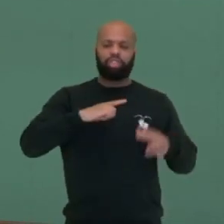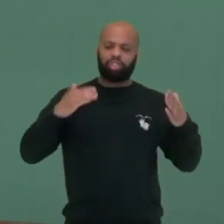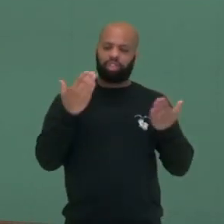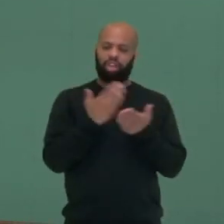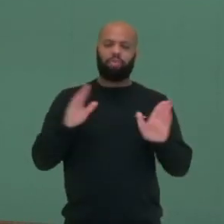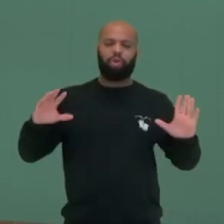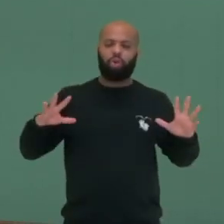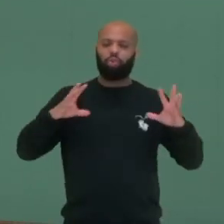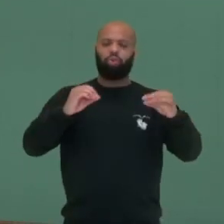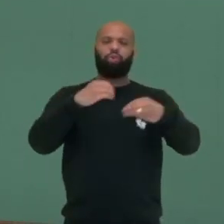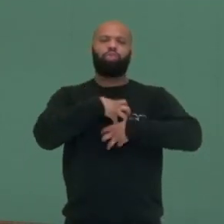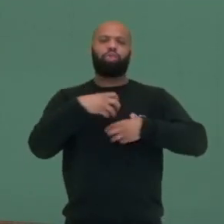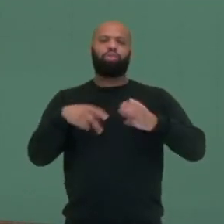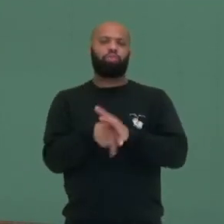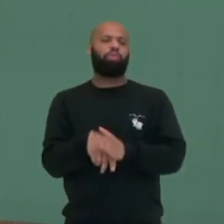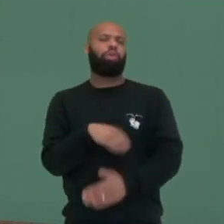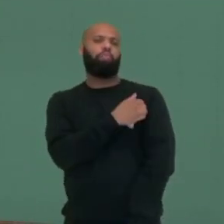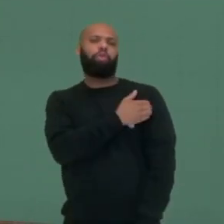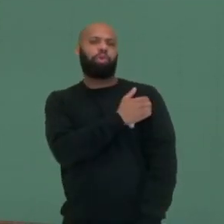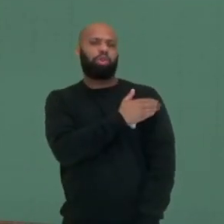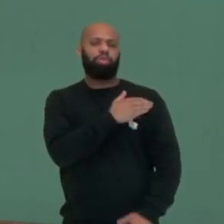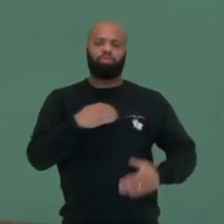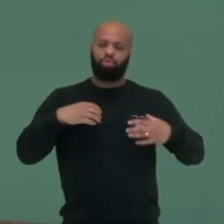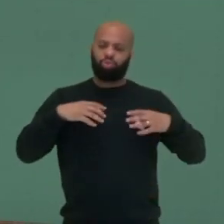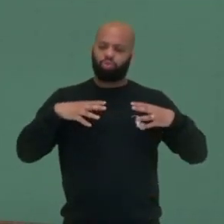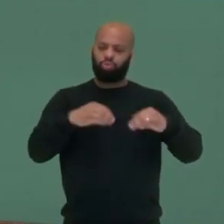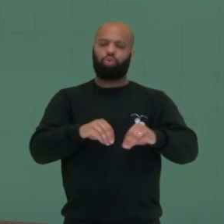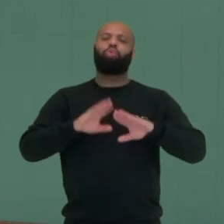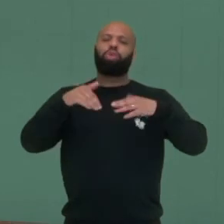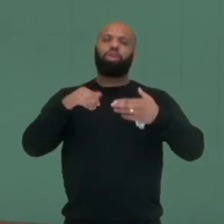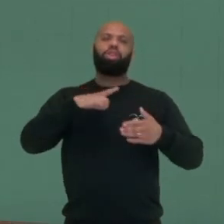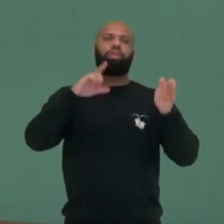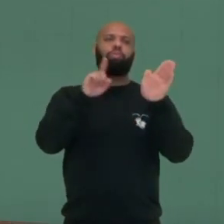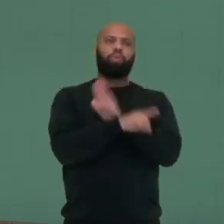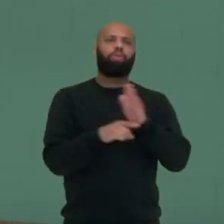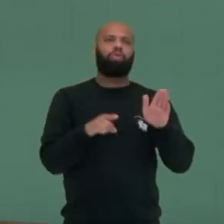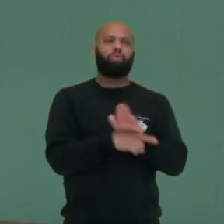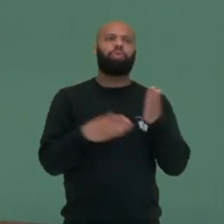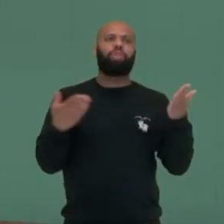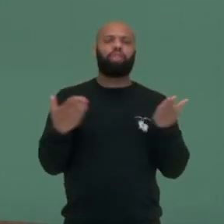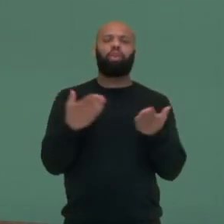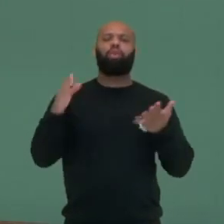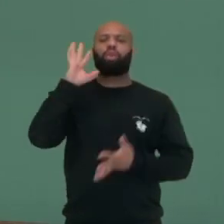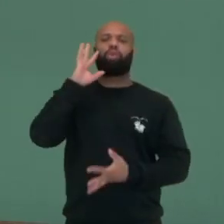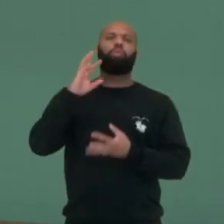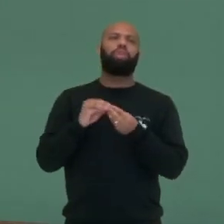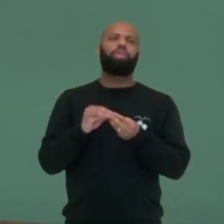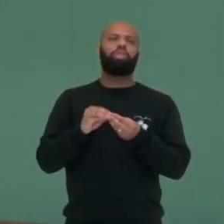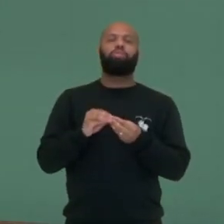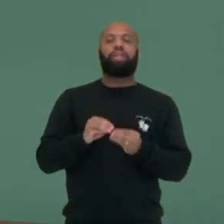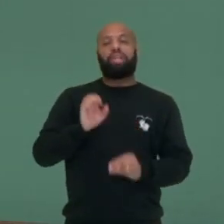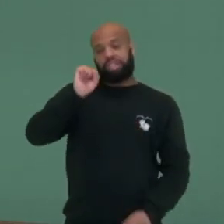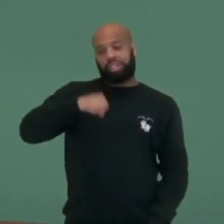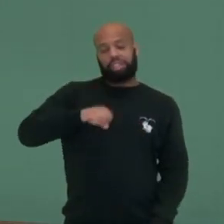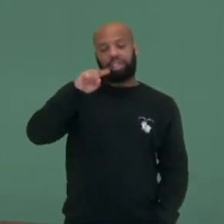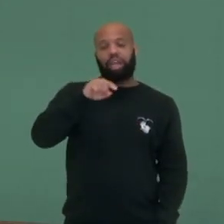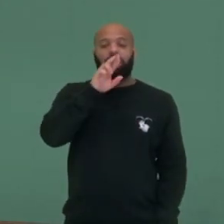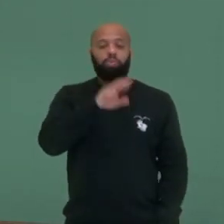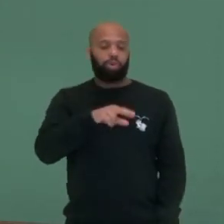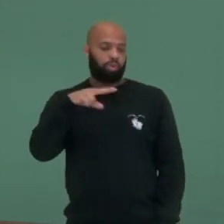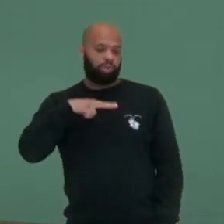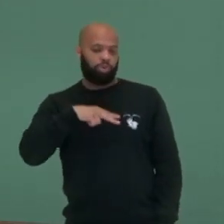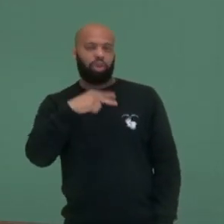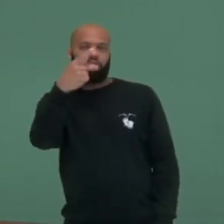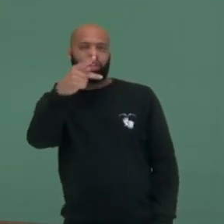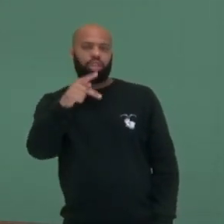de preconceito. Todas elas. Portanto, a pergunta aqui para você, qual a melhor interpretação? Claro, uma resposta pessoal